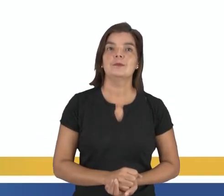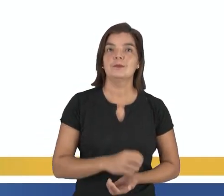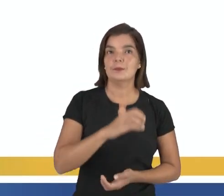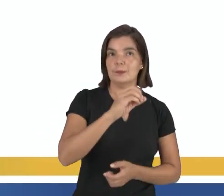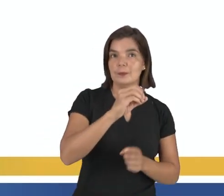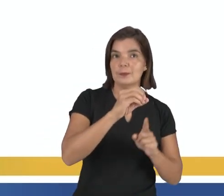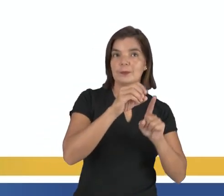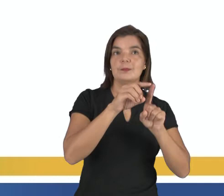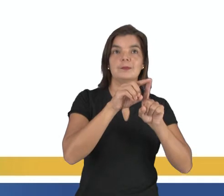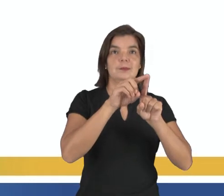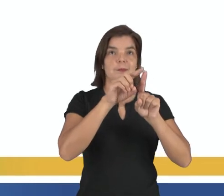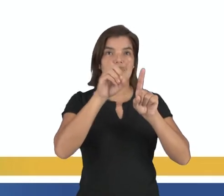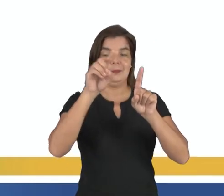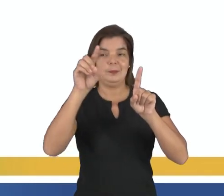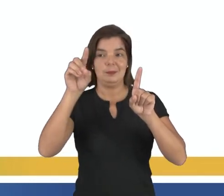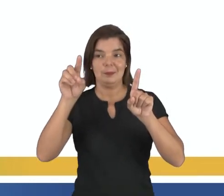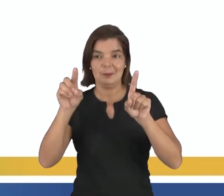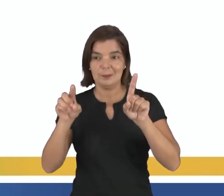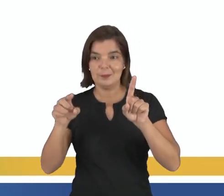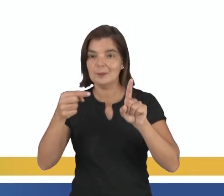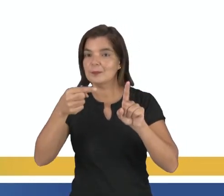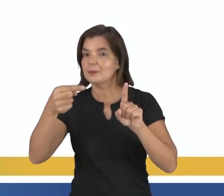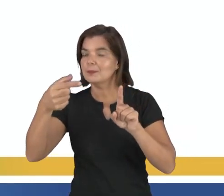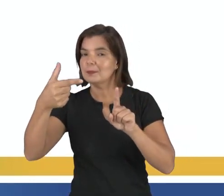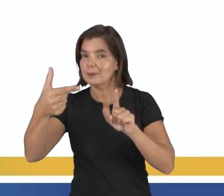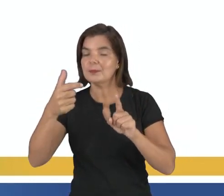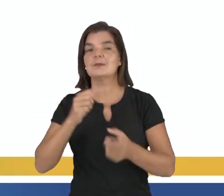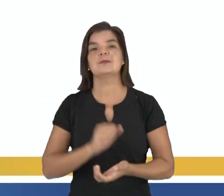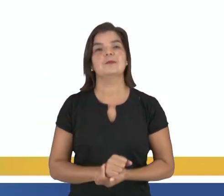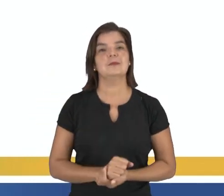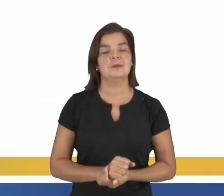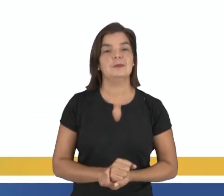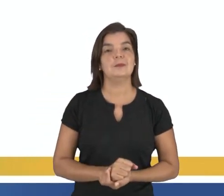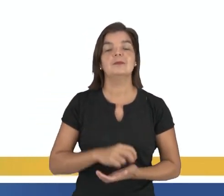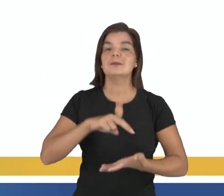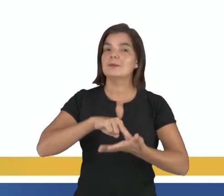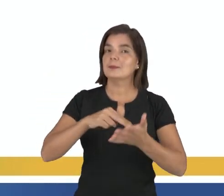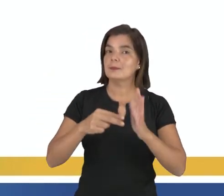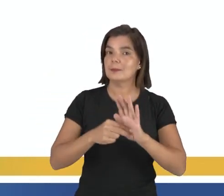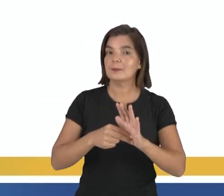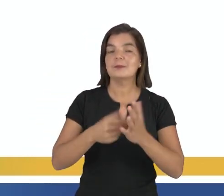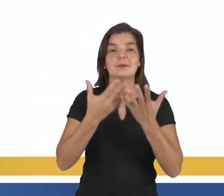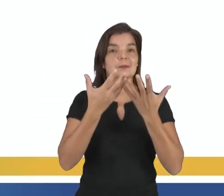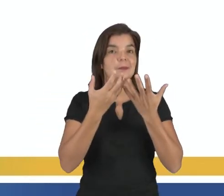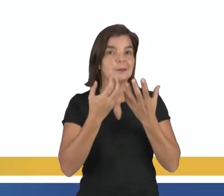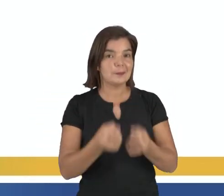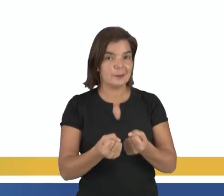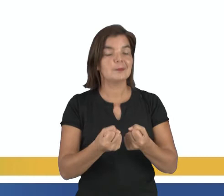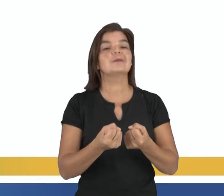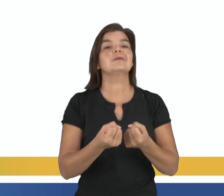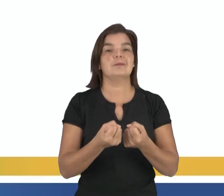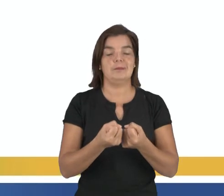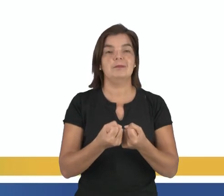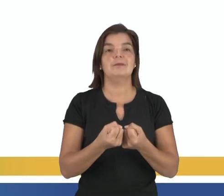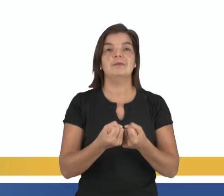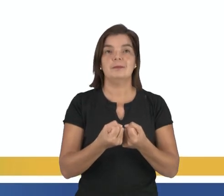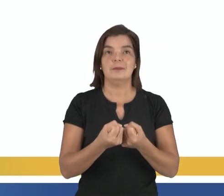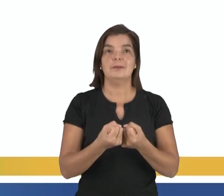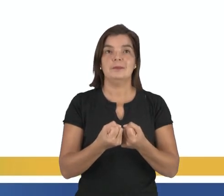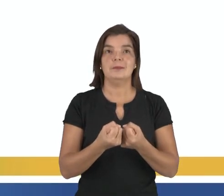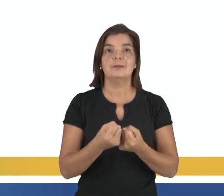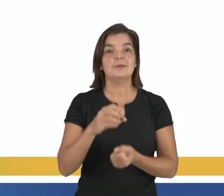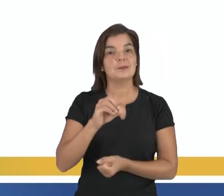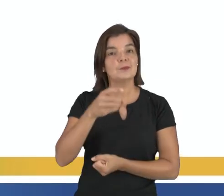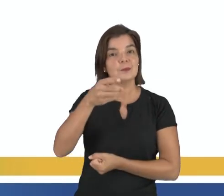de 0 para menos 2. Se ele reduziu, então o oxigênio, o gás oxigênio, ele é